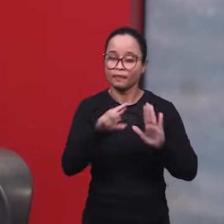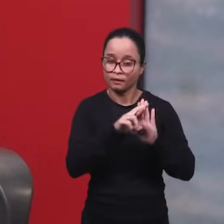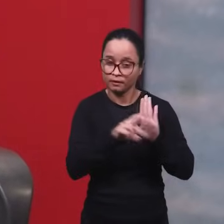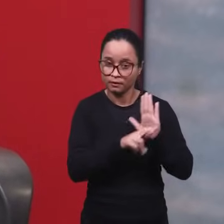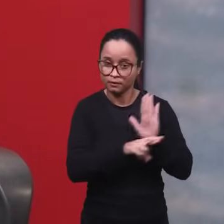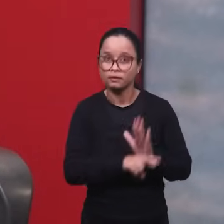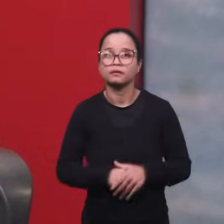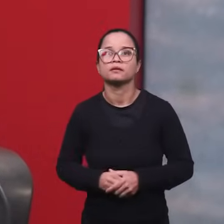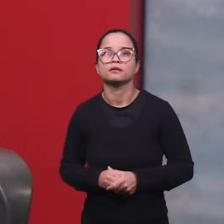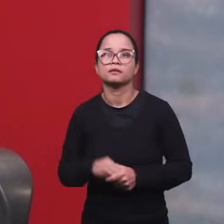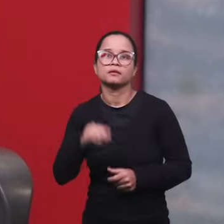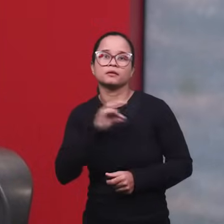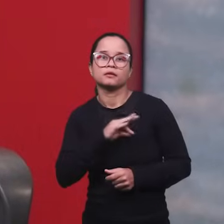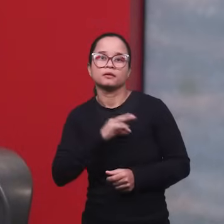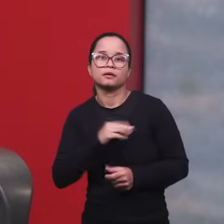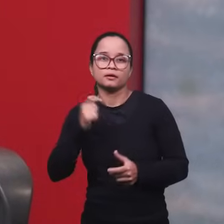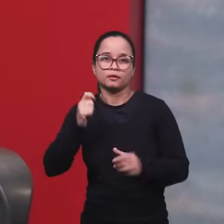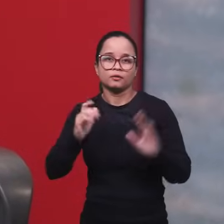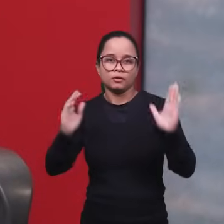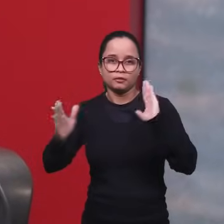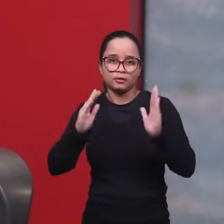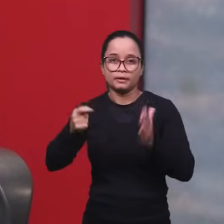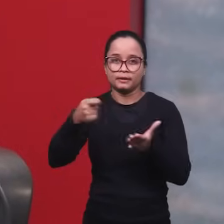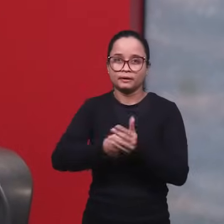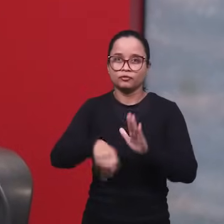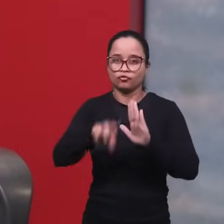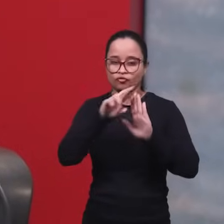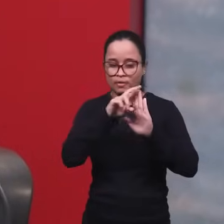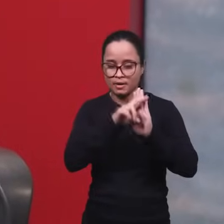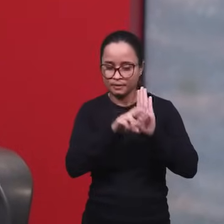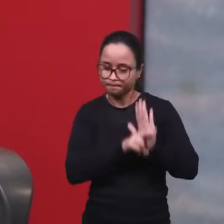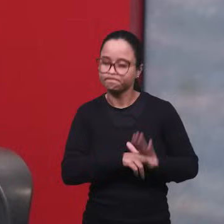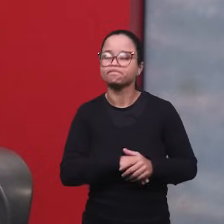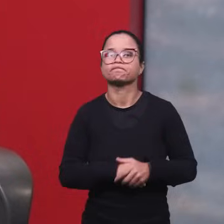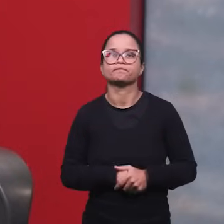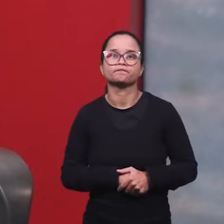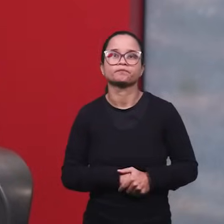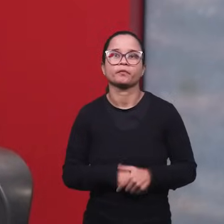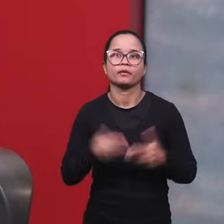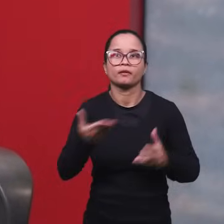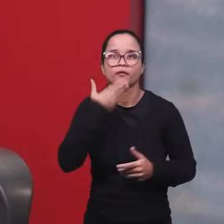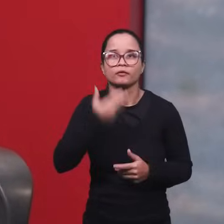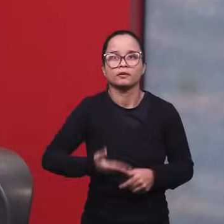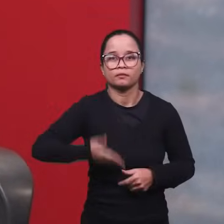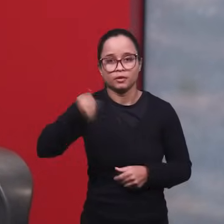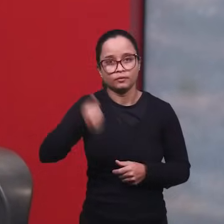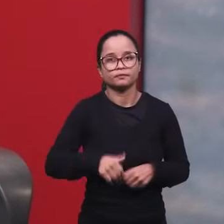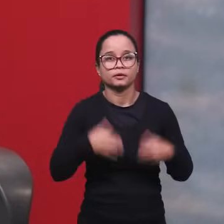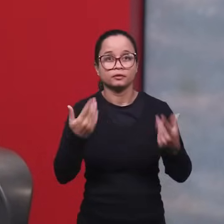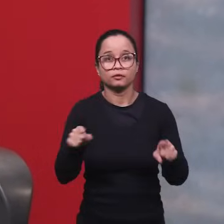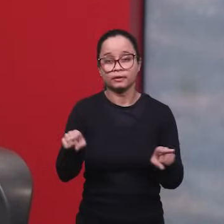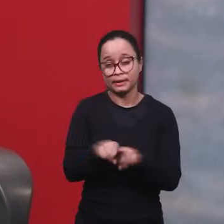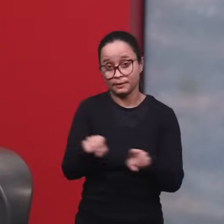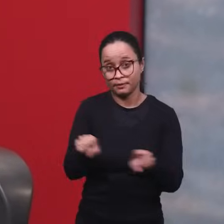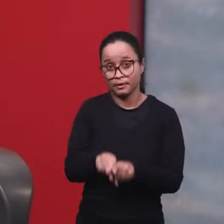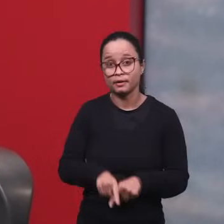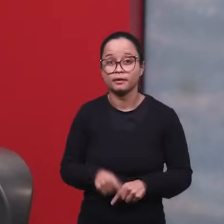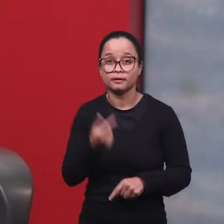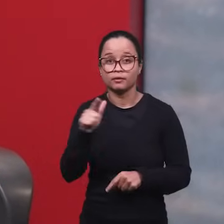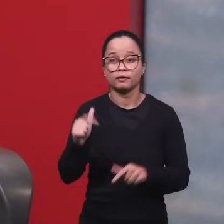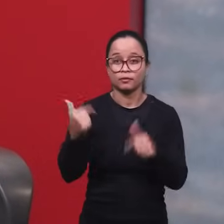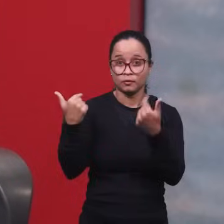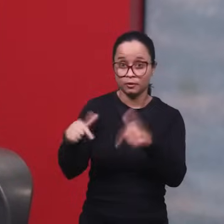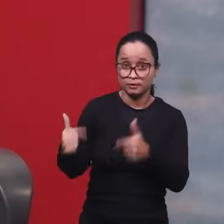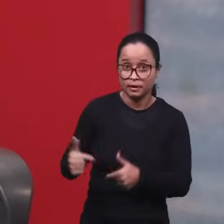regras de transição com aposentadoria por tempo de contribuição dentro de uma regra. E isso fica melhor financeiramente. Ou também tem aqueles que